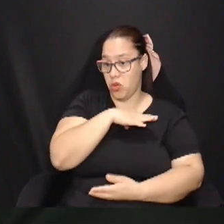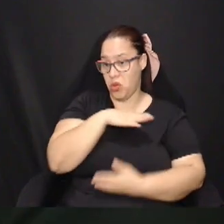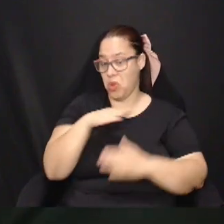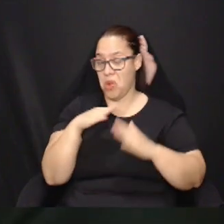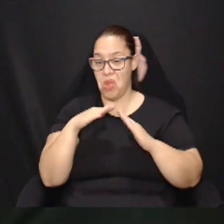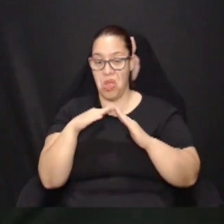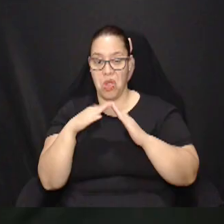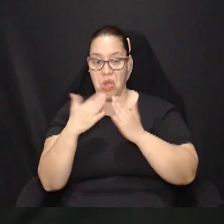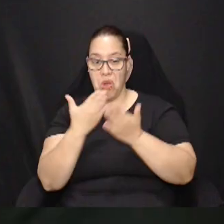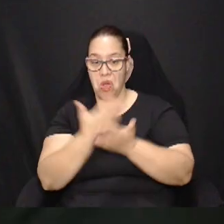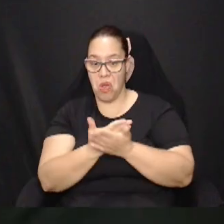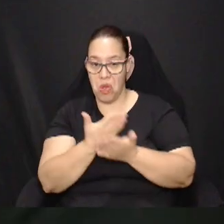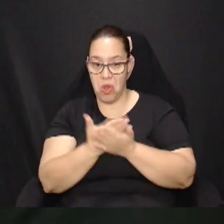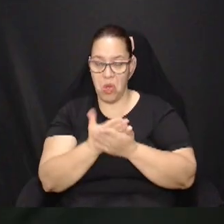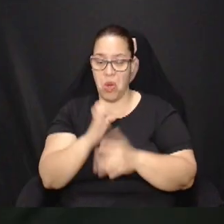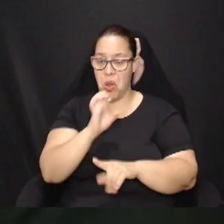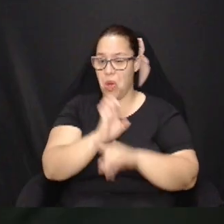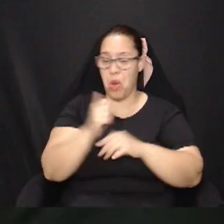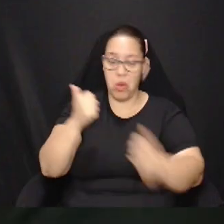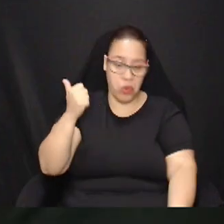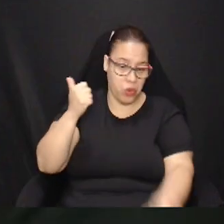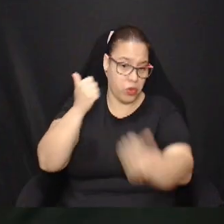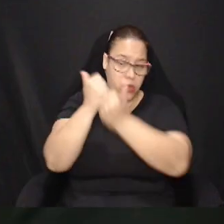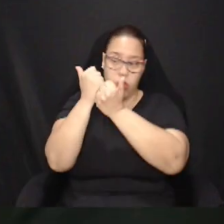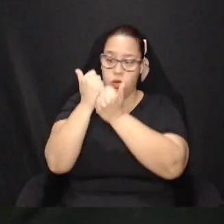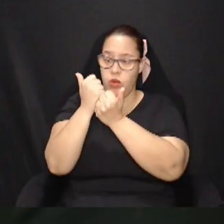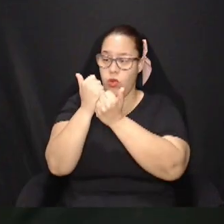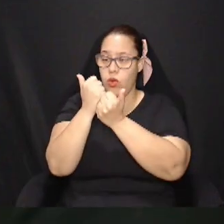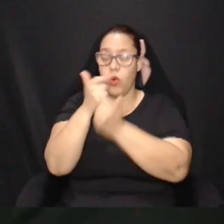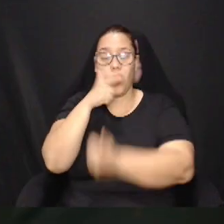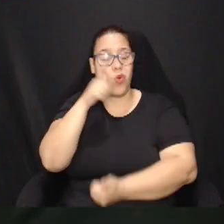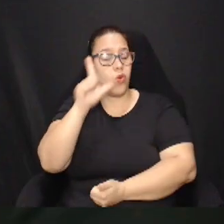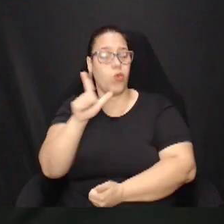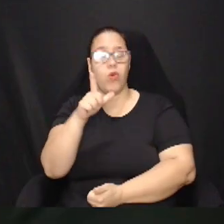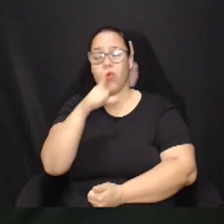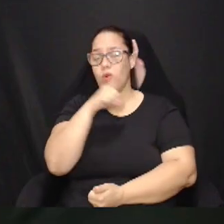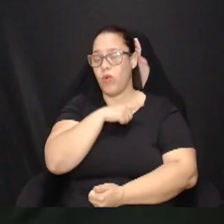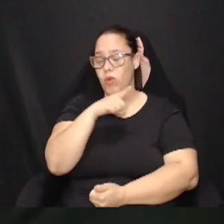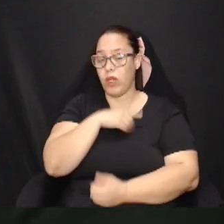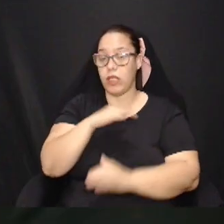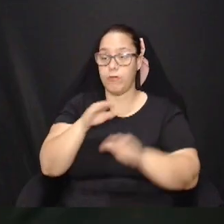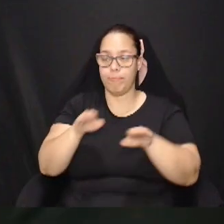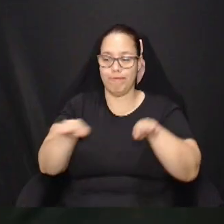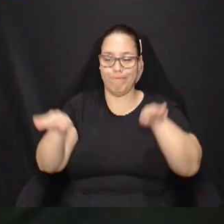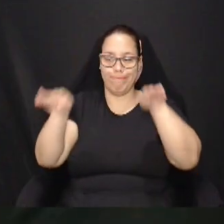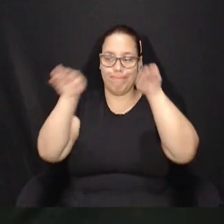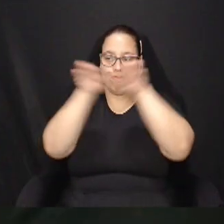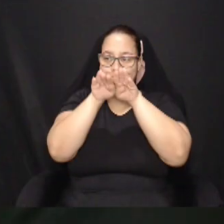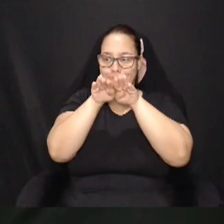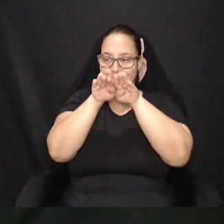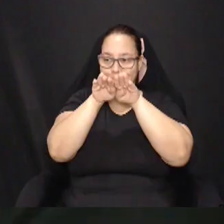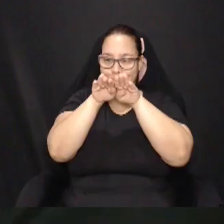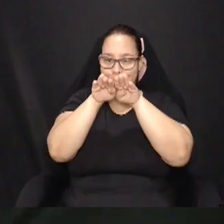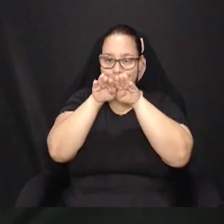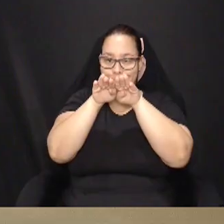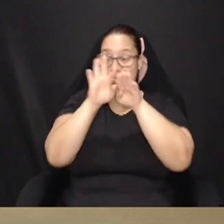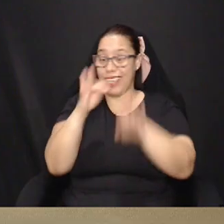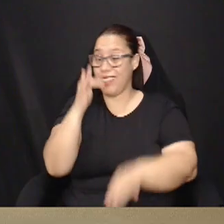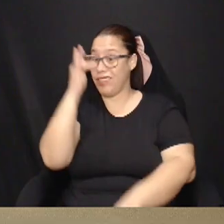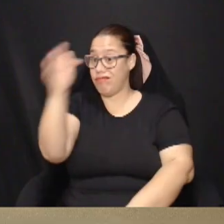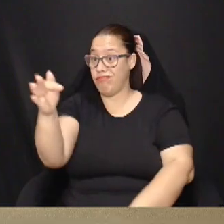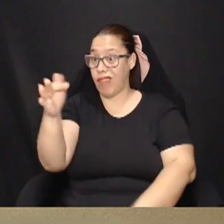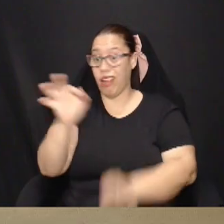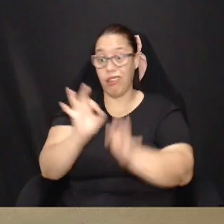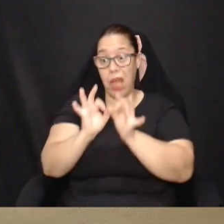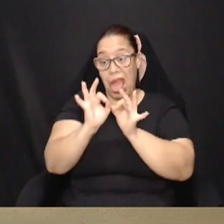que dessem a assistência, para que a gente pudesse ter um equilíbrio, quizá num futuro não tão distante